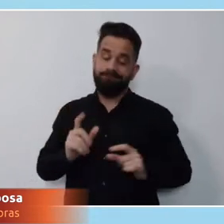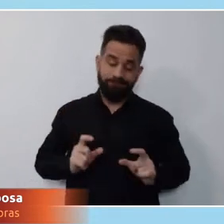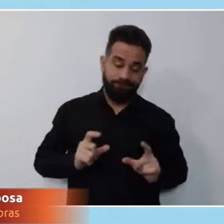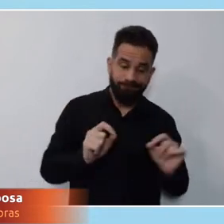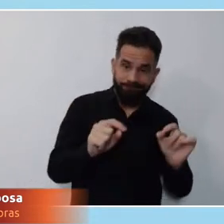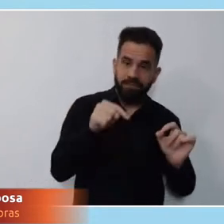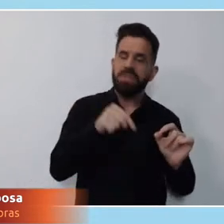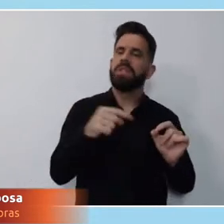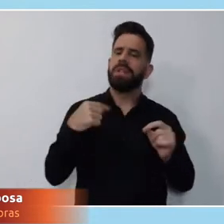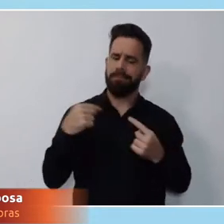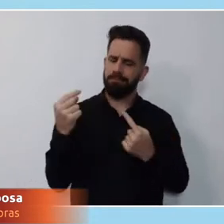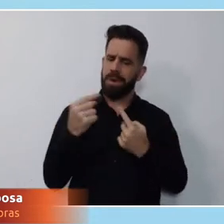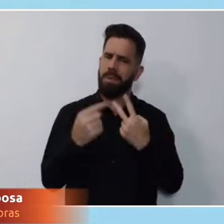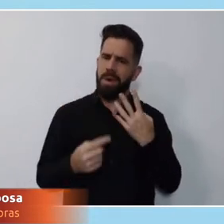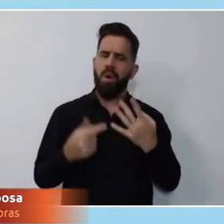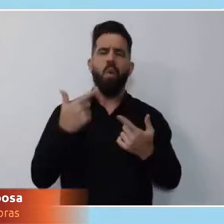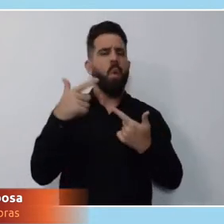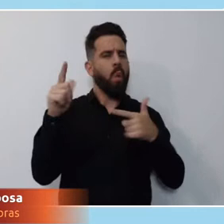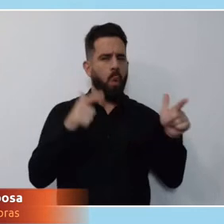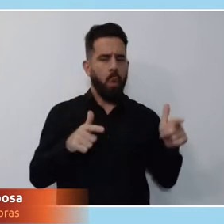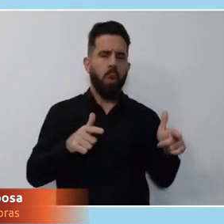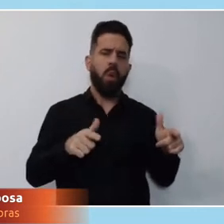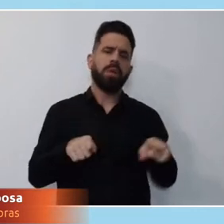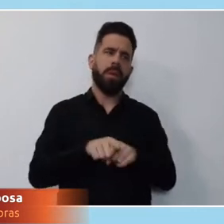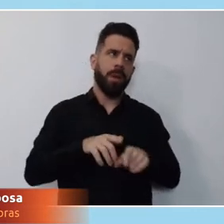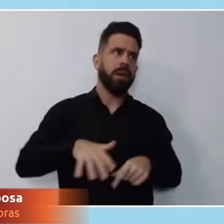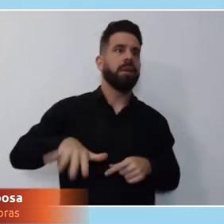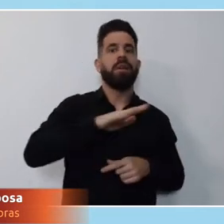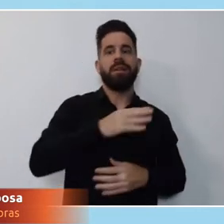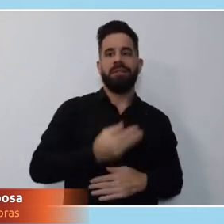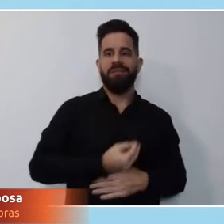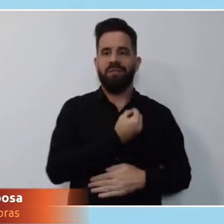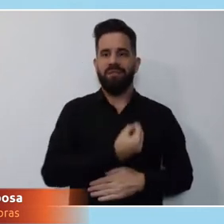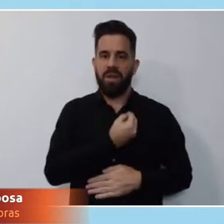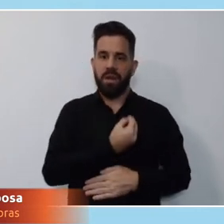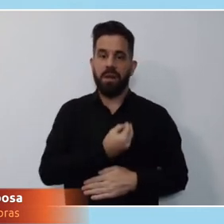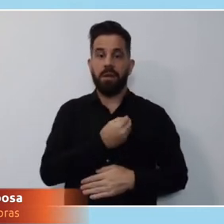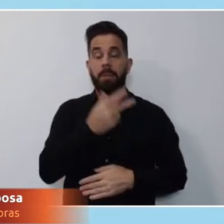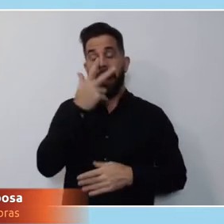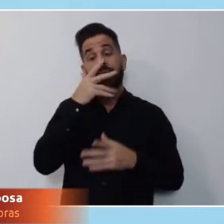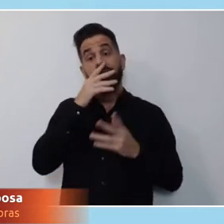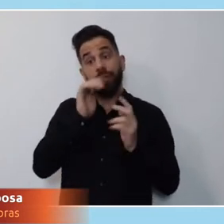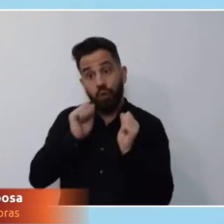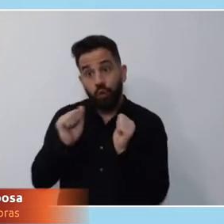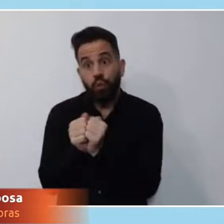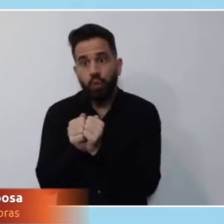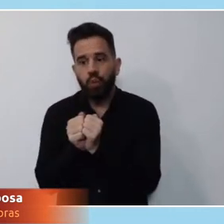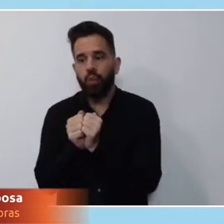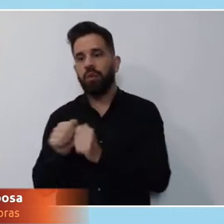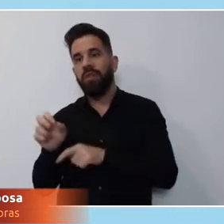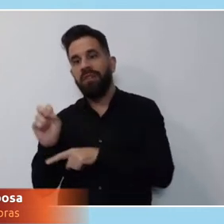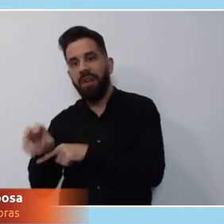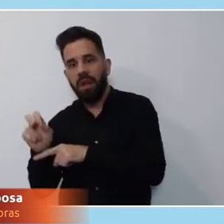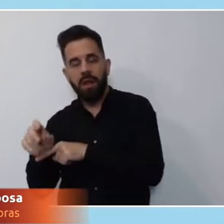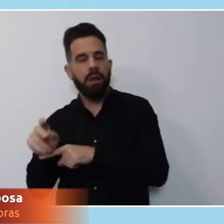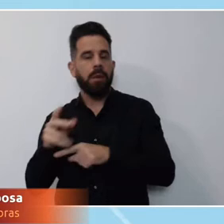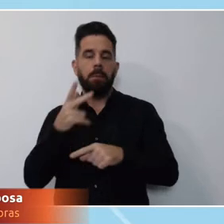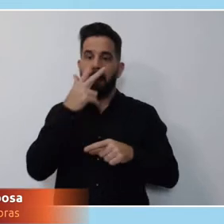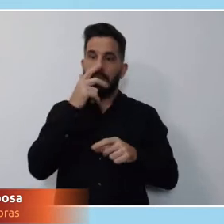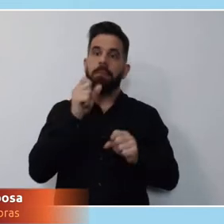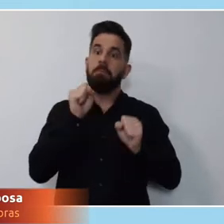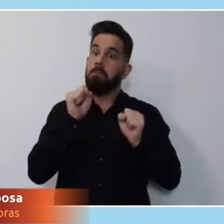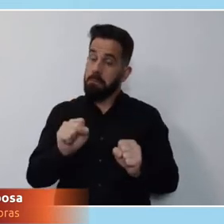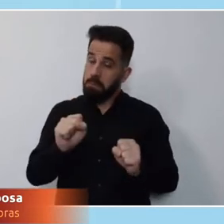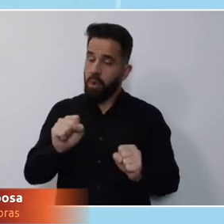agrotóxicos. Então, tem outros fatores ambientais que junto com os agrotóxicos podem aumentar a sua chance de desenvolver uma